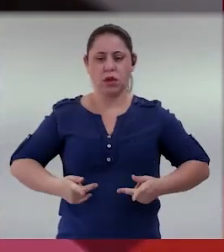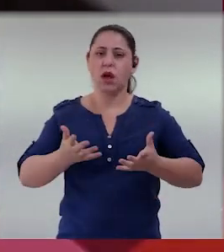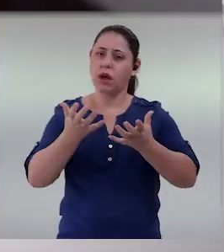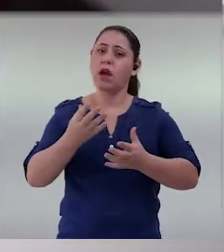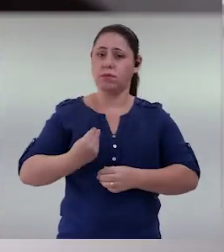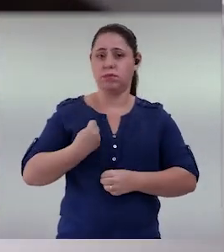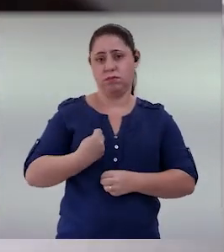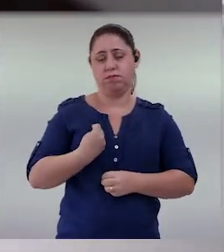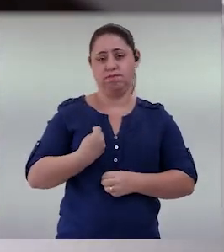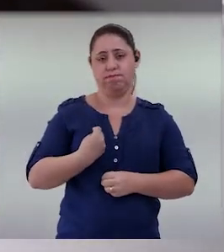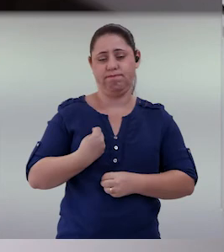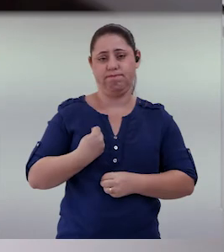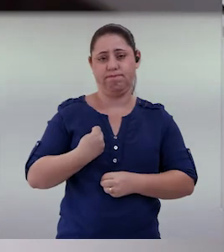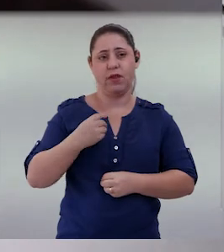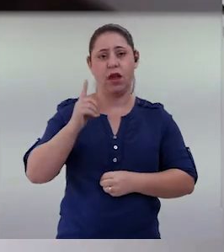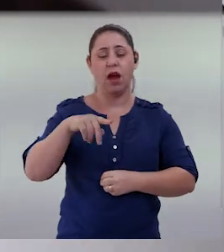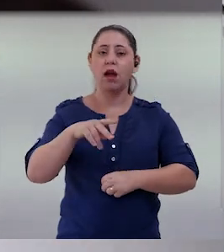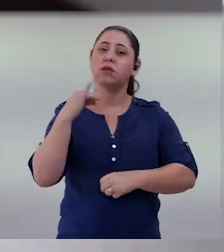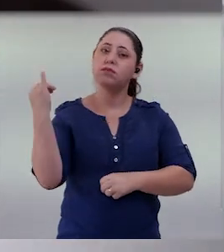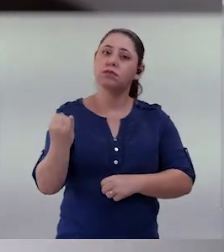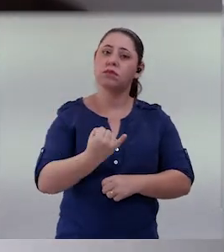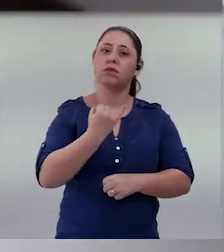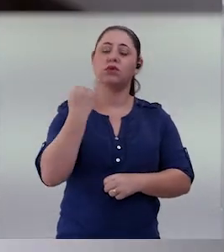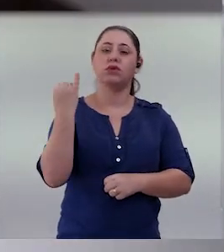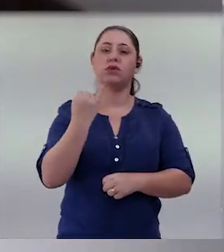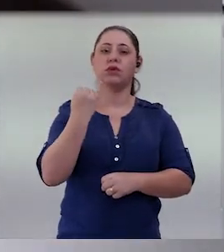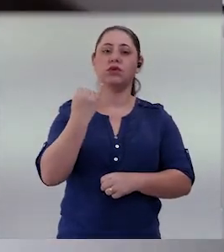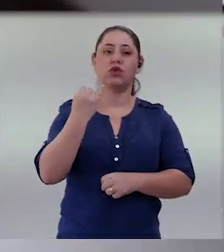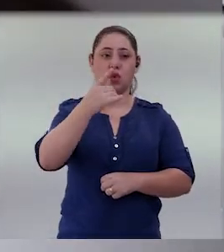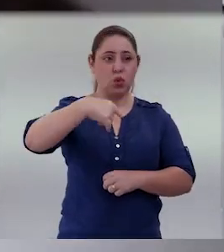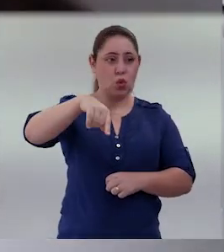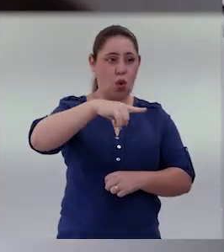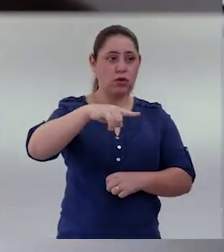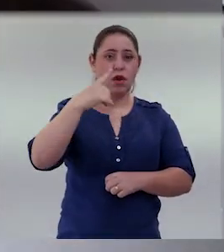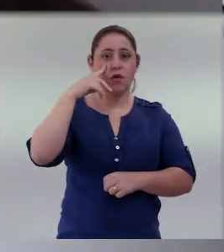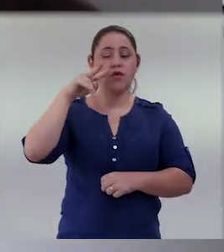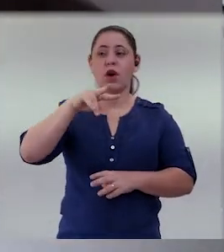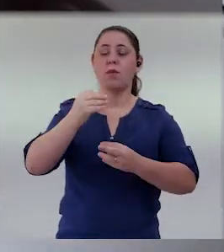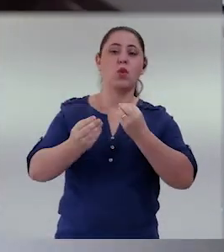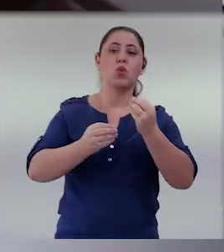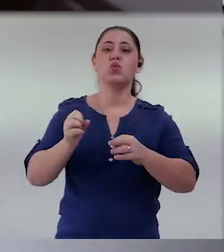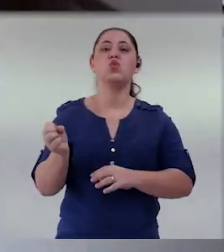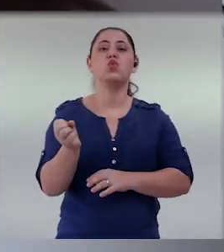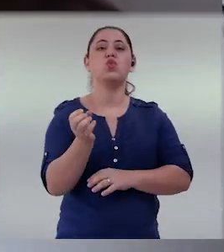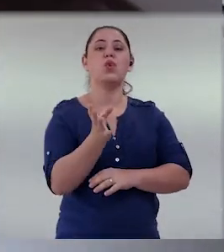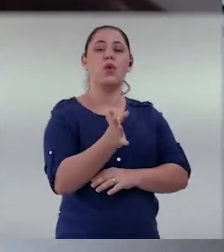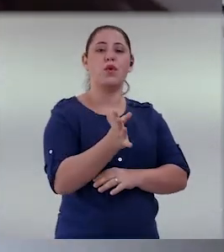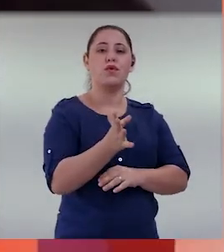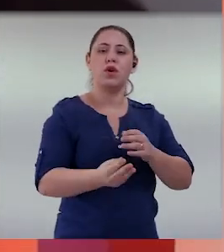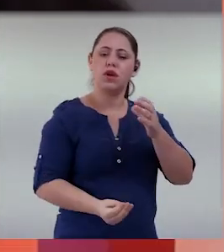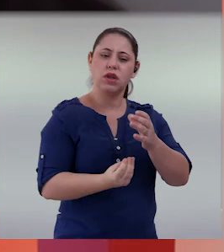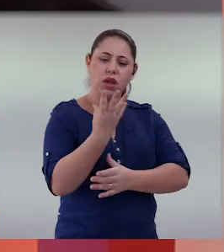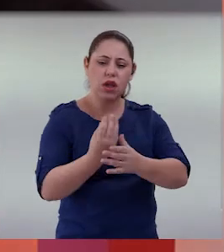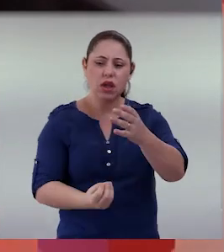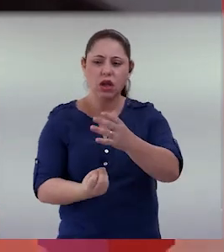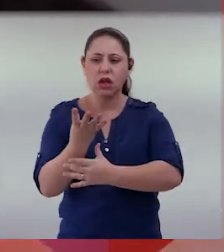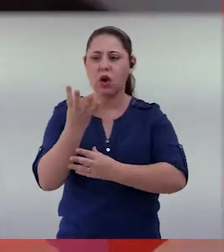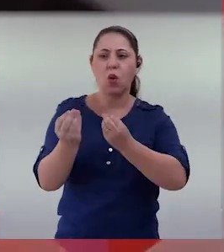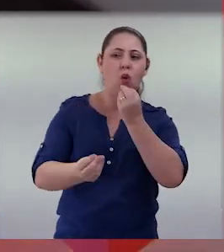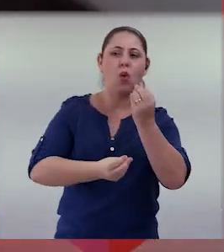humano quer isso para a vida, Então, é importante que a gente veja novas